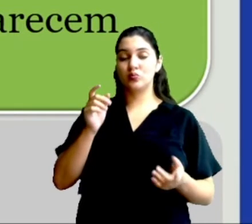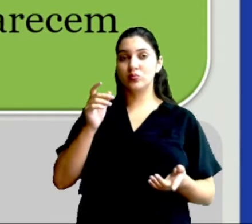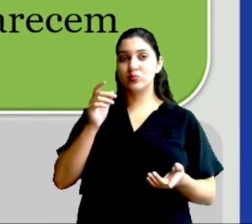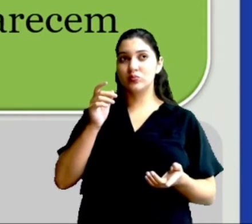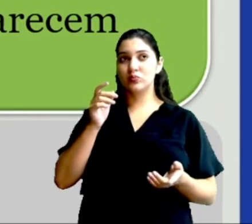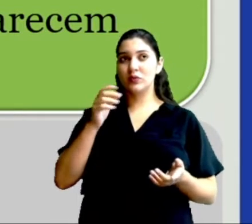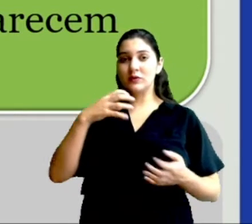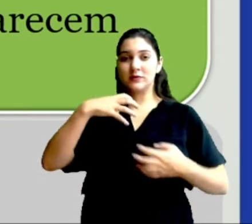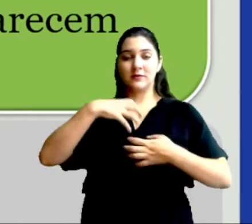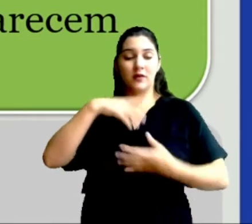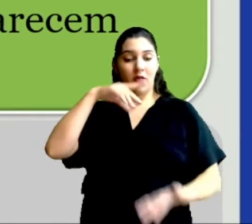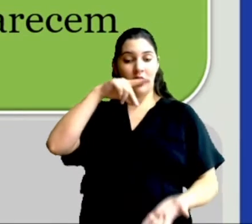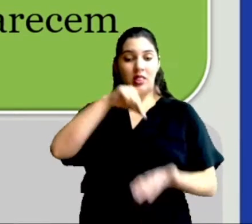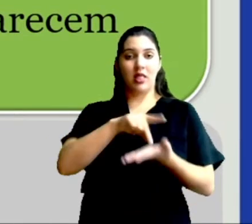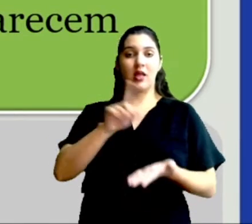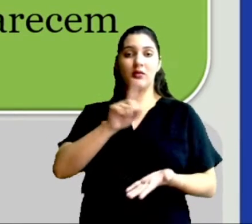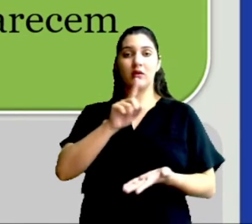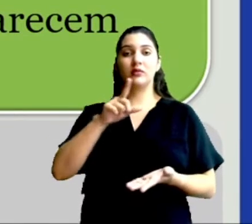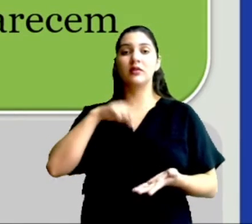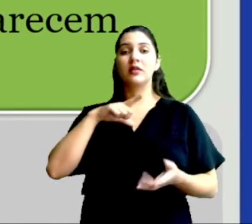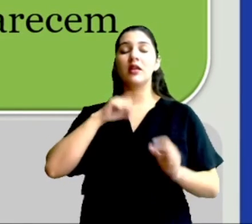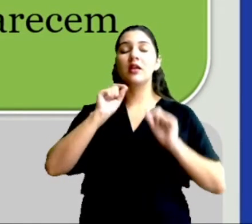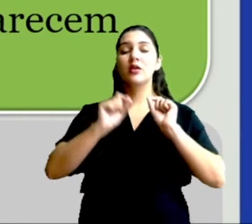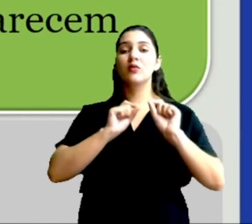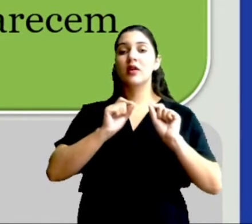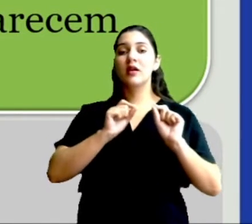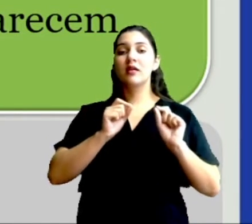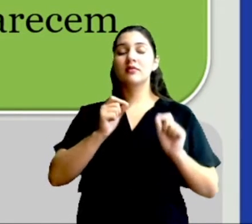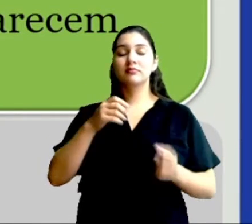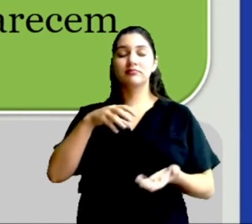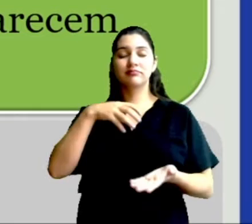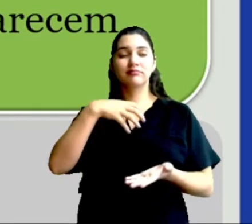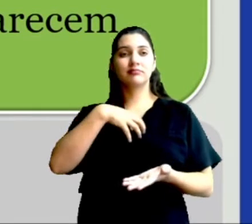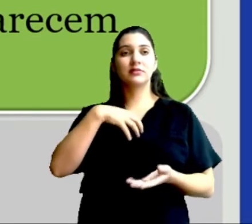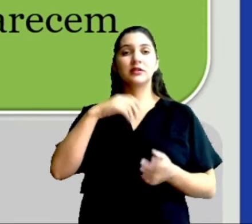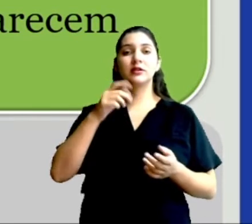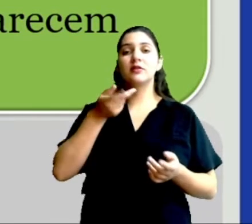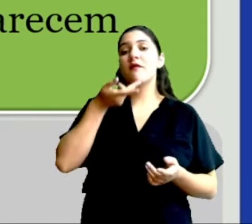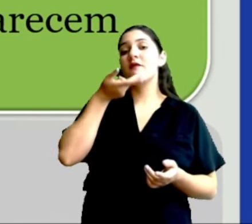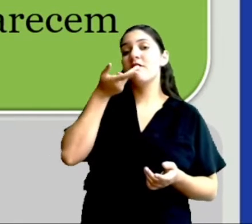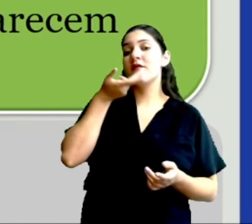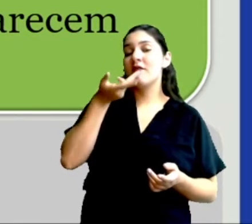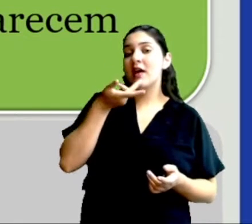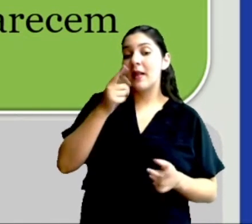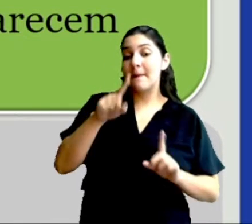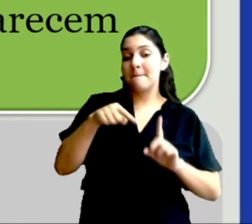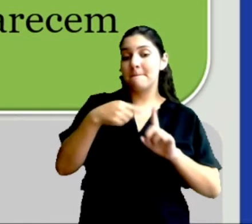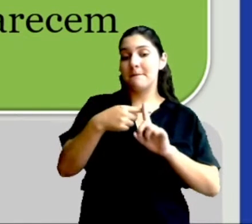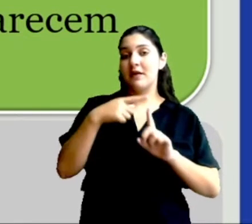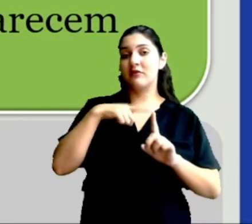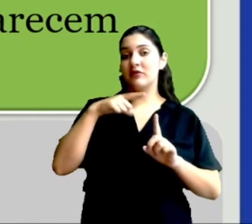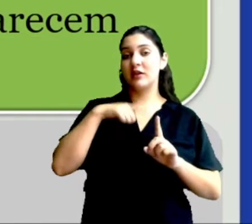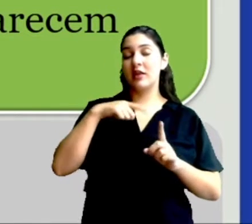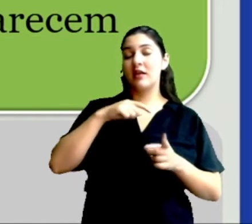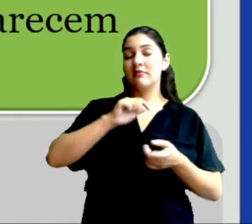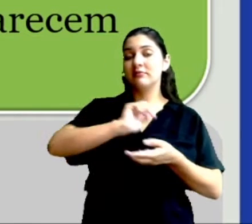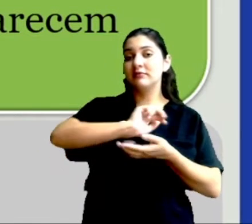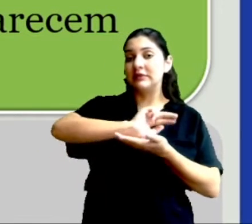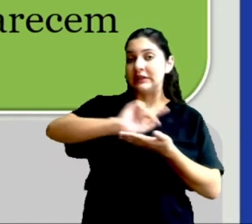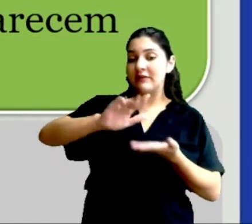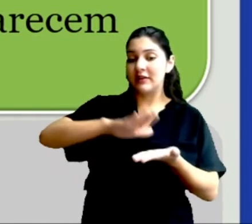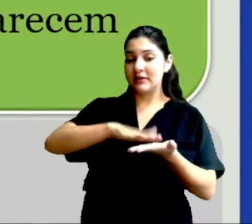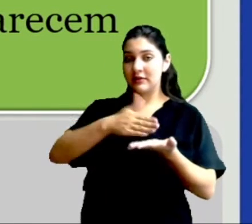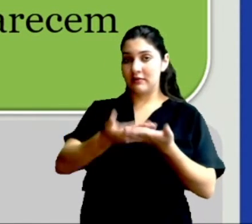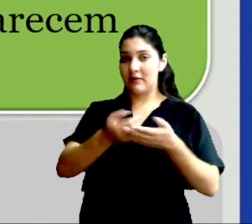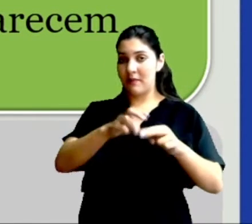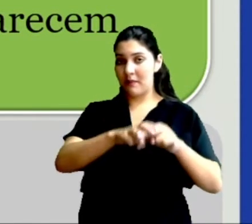Ela tem um sentido ali, ó, figurado, é um sentido que a gente fala, mas que tem várias interpretações.